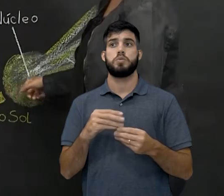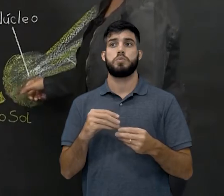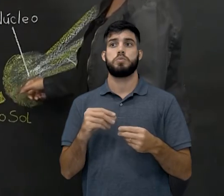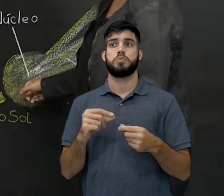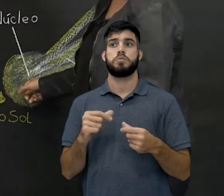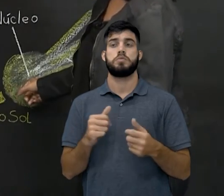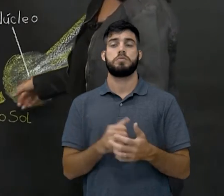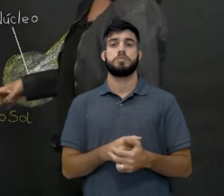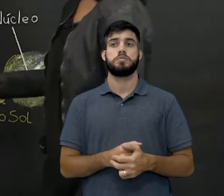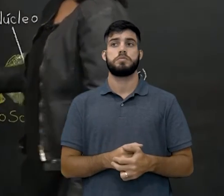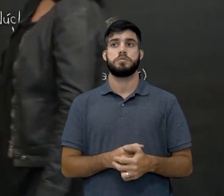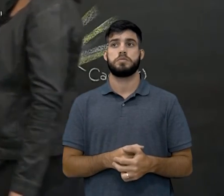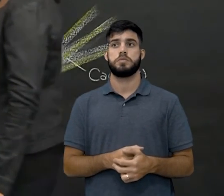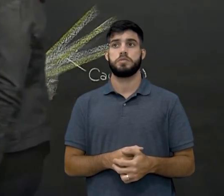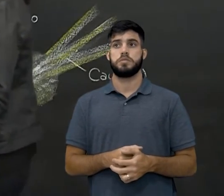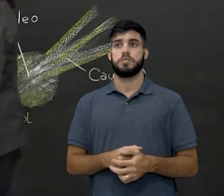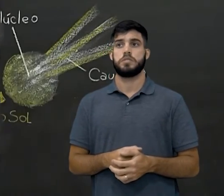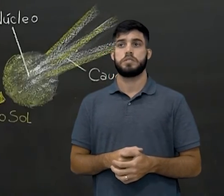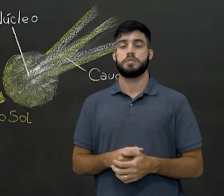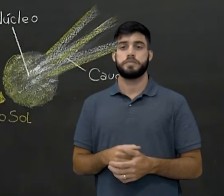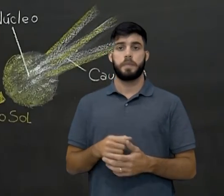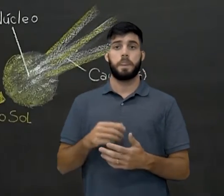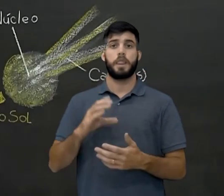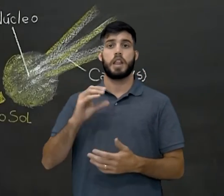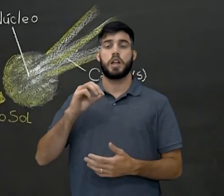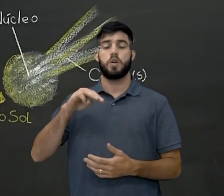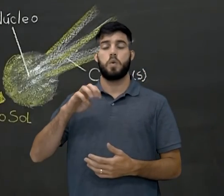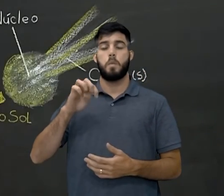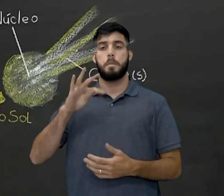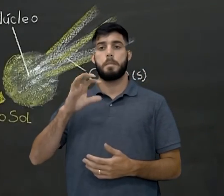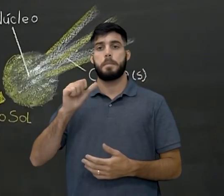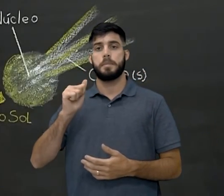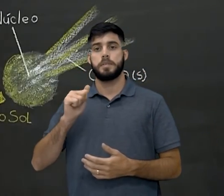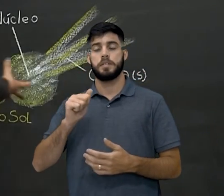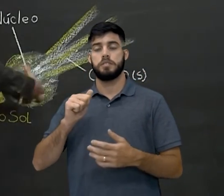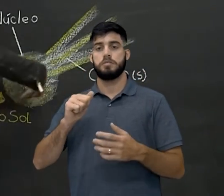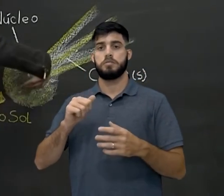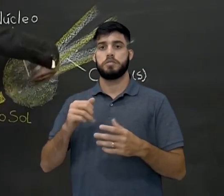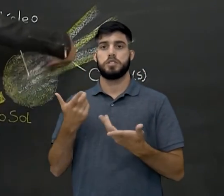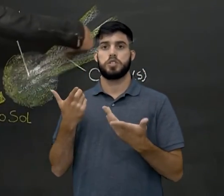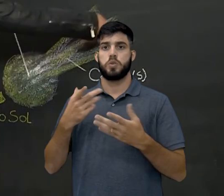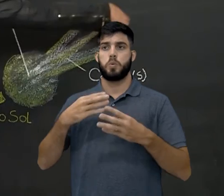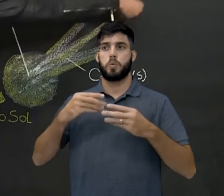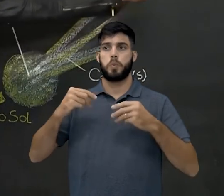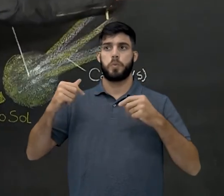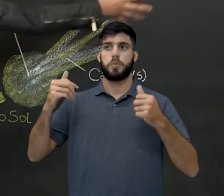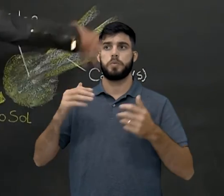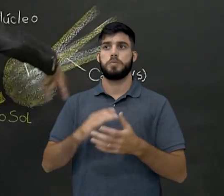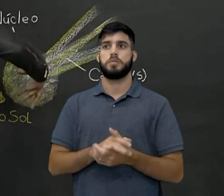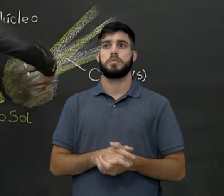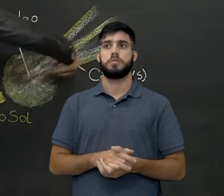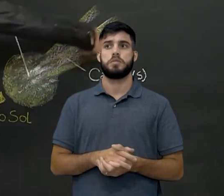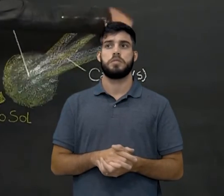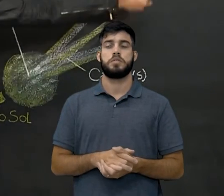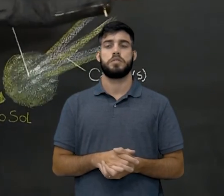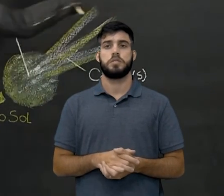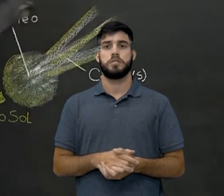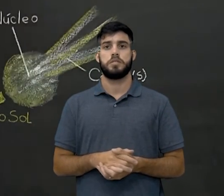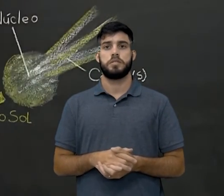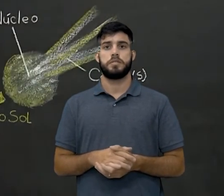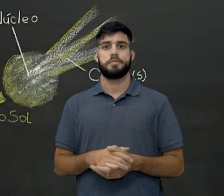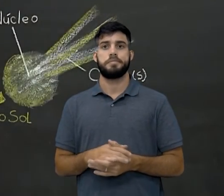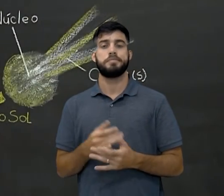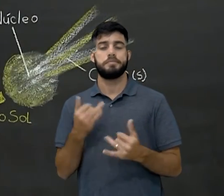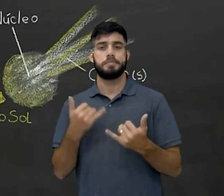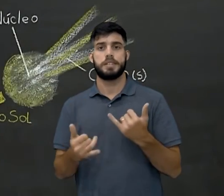desse núcleo sólido dele gás, vapor, poeira, formando essa cauda, essa cabeleira,